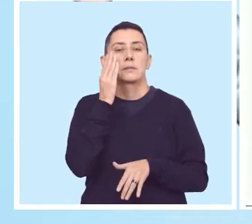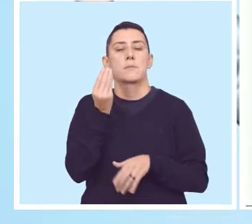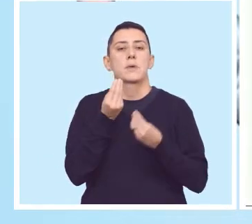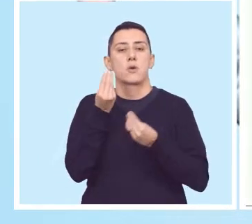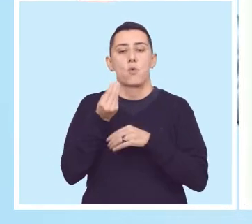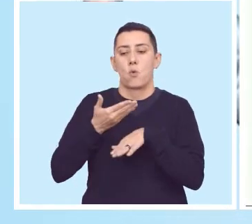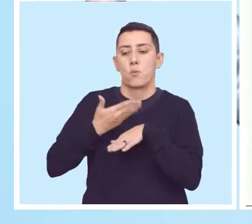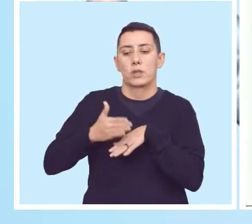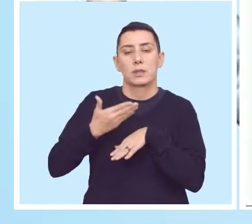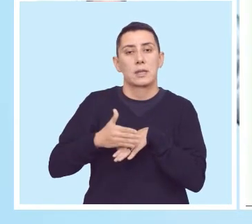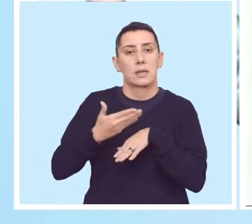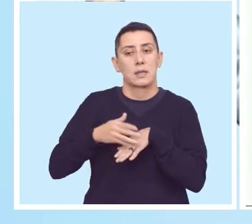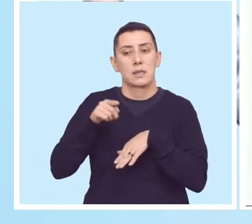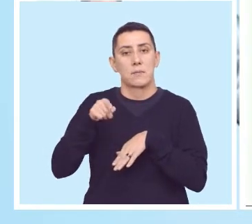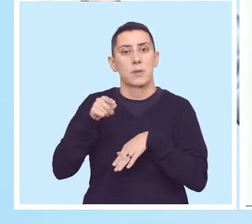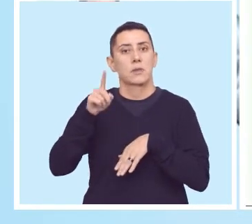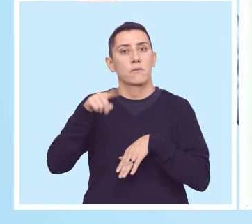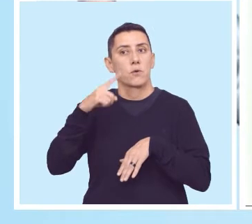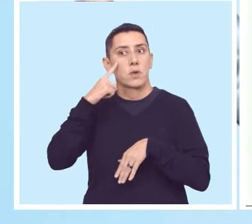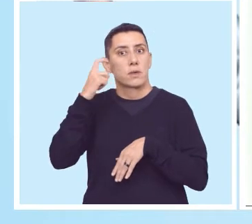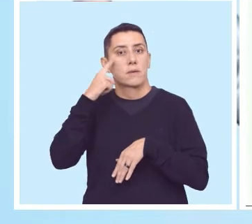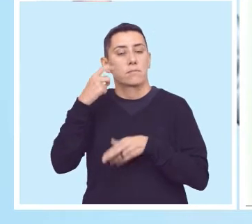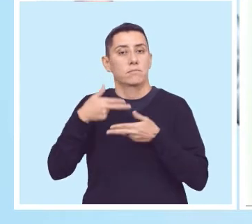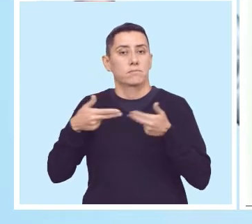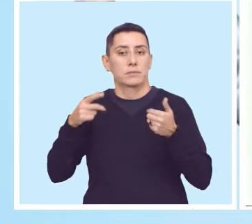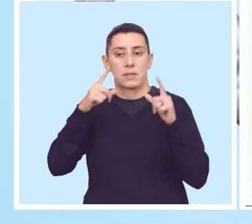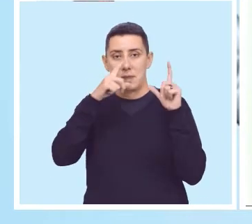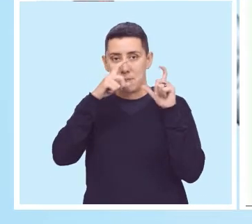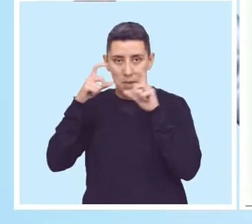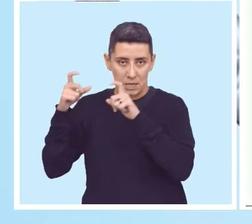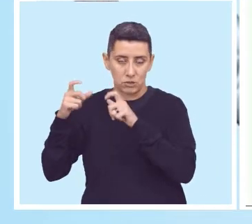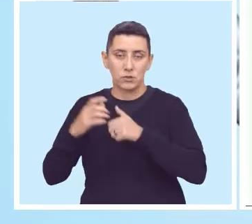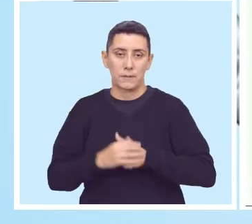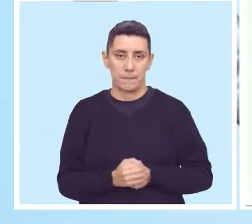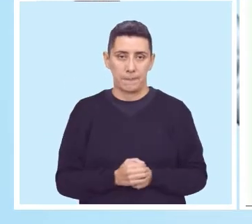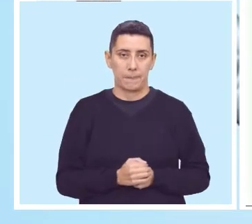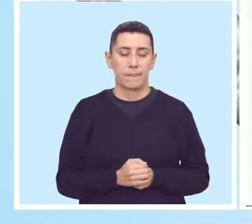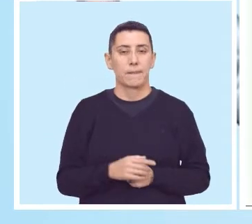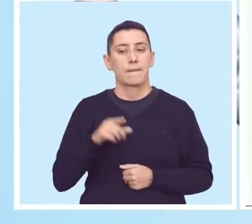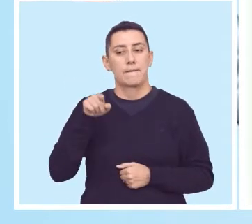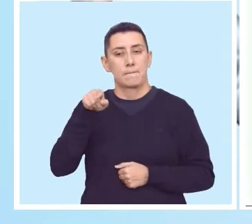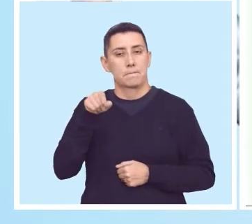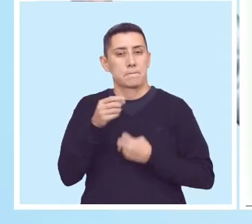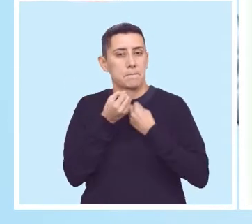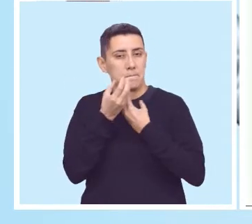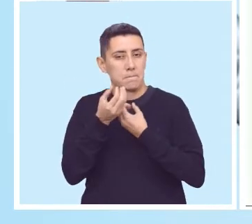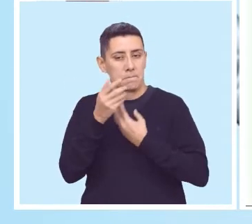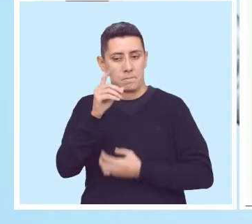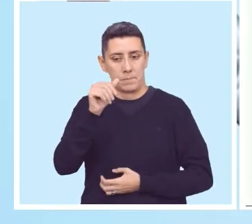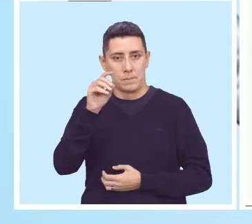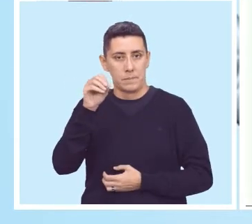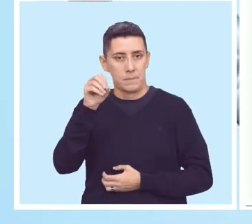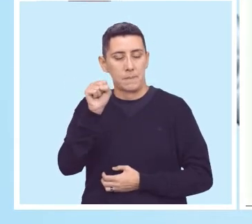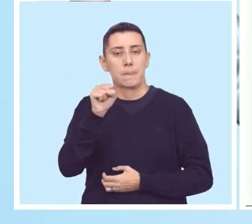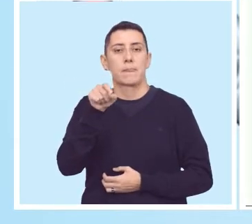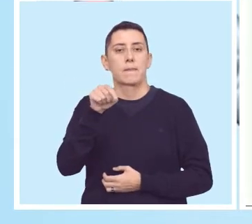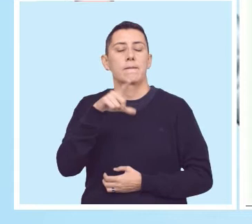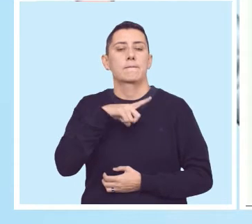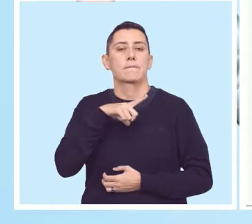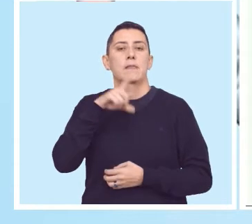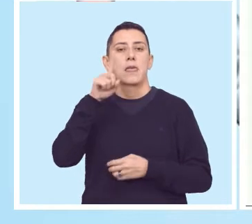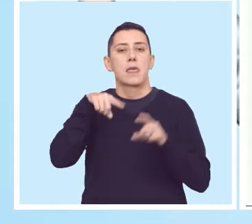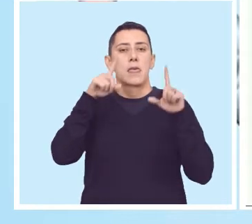modelos, foi criado um dataset de imagens. Basicamente, essa base de dados que foi construída, elas são